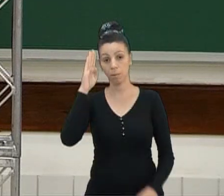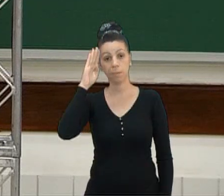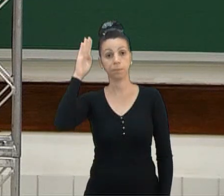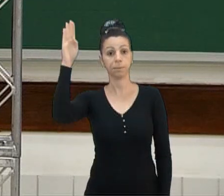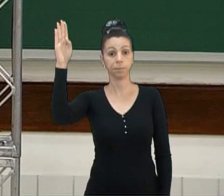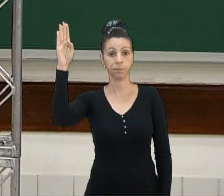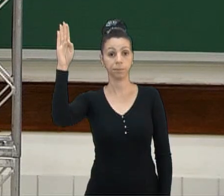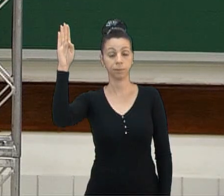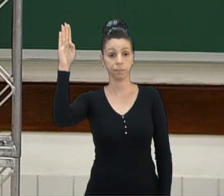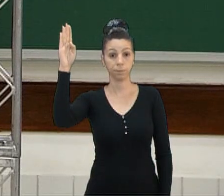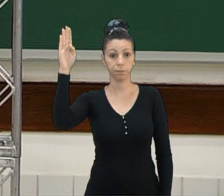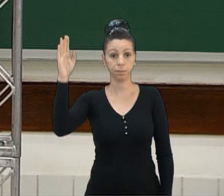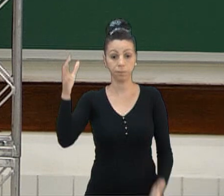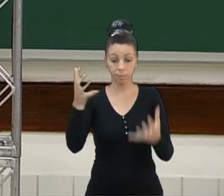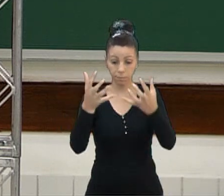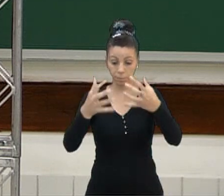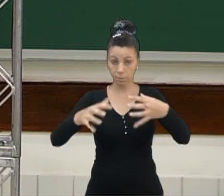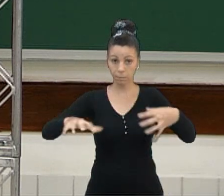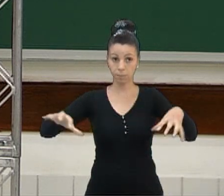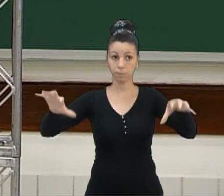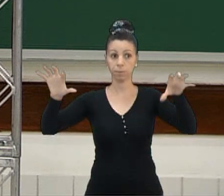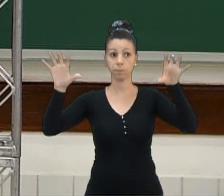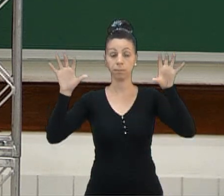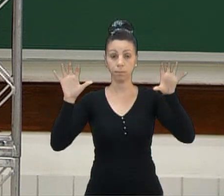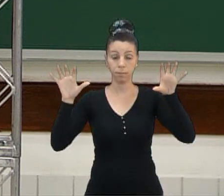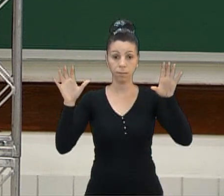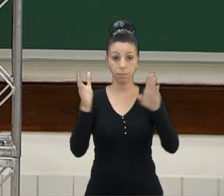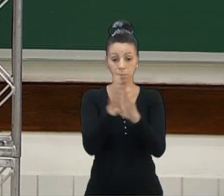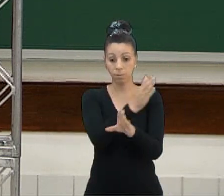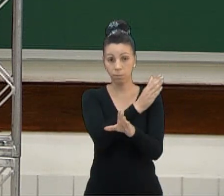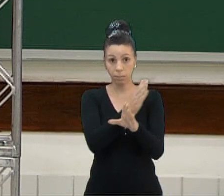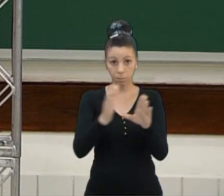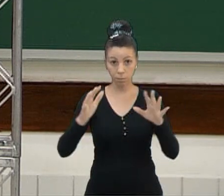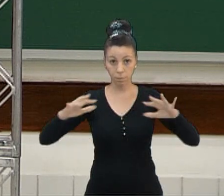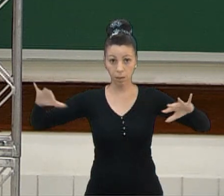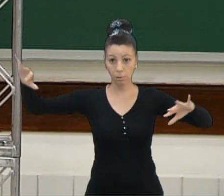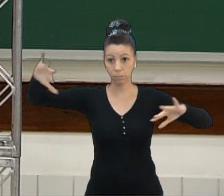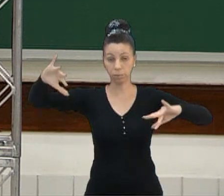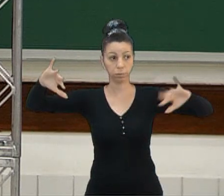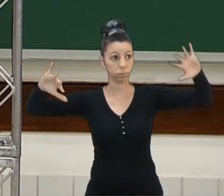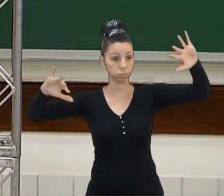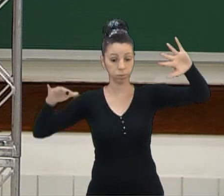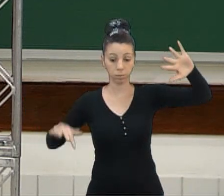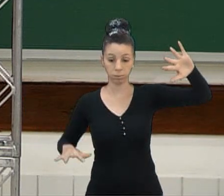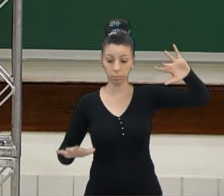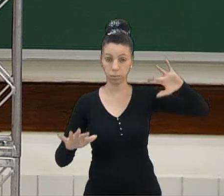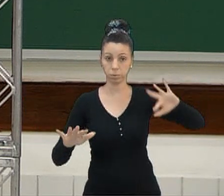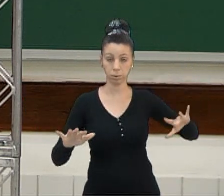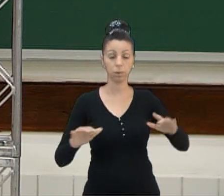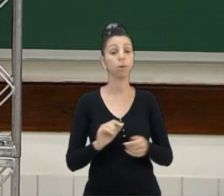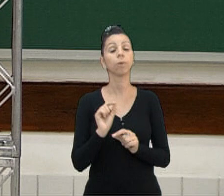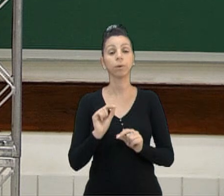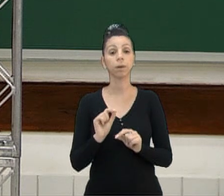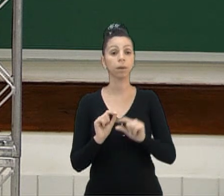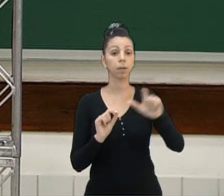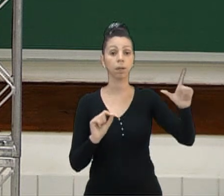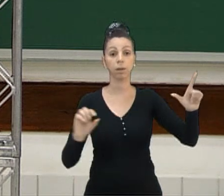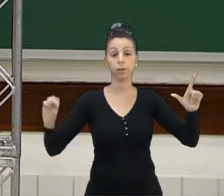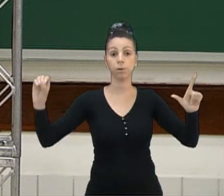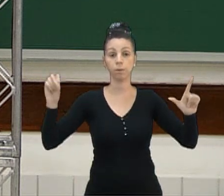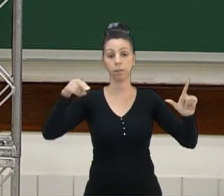principais divisões, né, dos principais limites do continente, a oeste, a leste, ao norte e ao